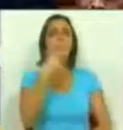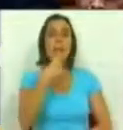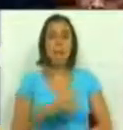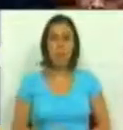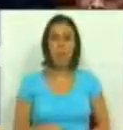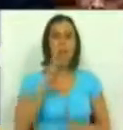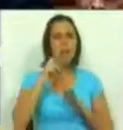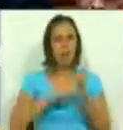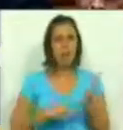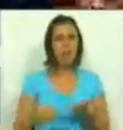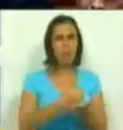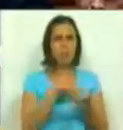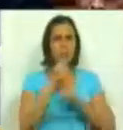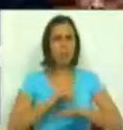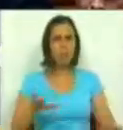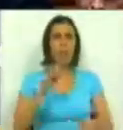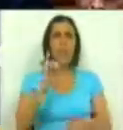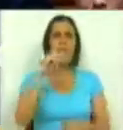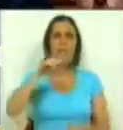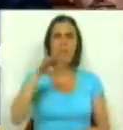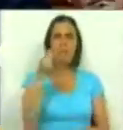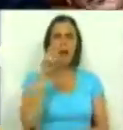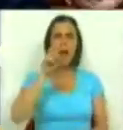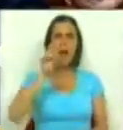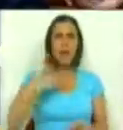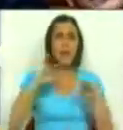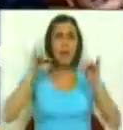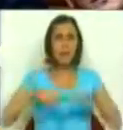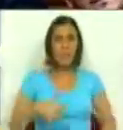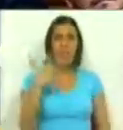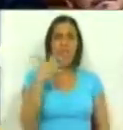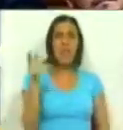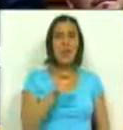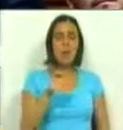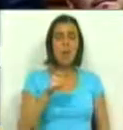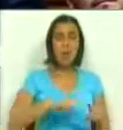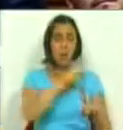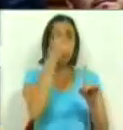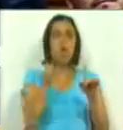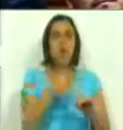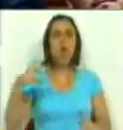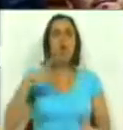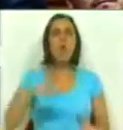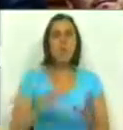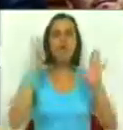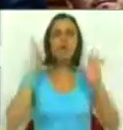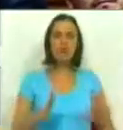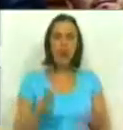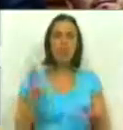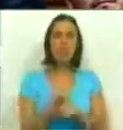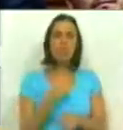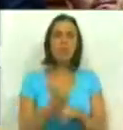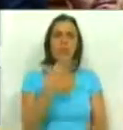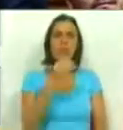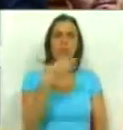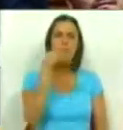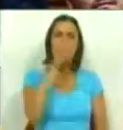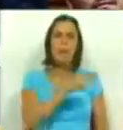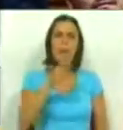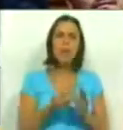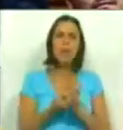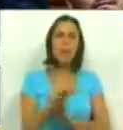medicamentos. Leram os dados divulgados pelo Infarmed que indicam que no final dos primeiros 5 meses do ano os portugueses já tinham adquirido 101